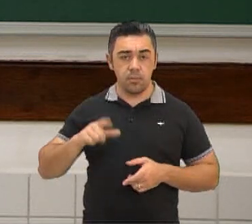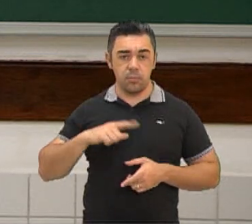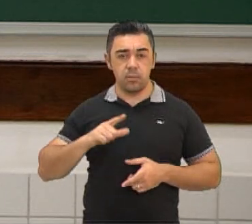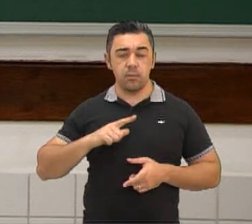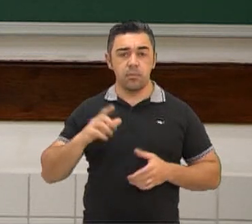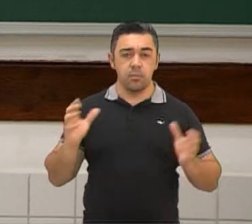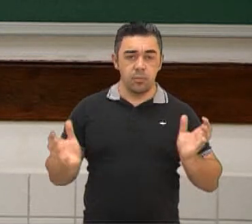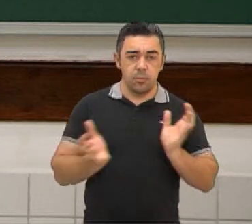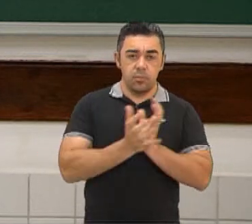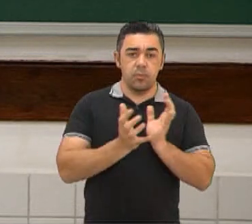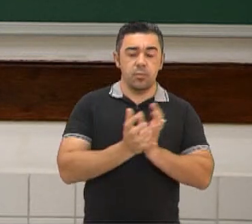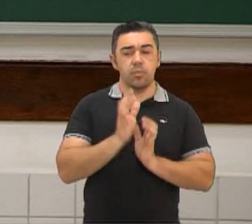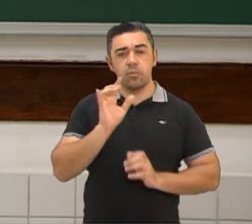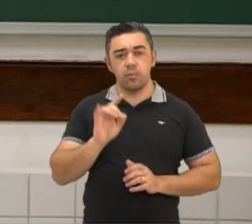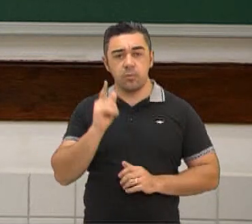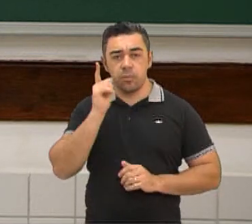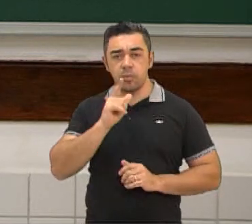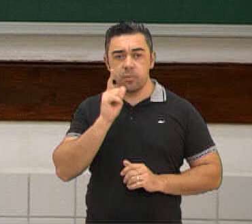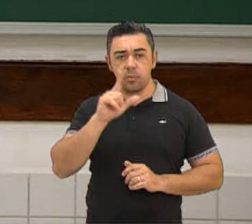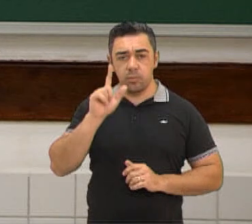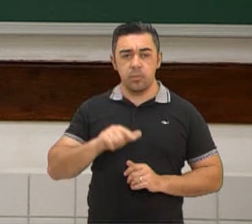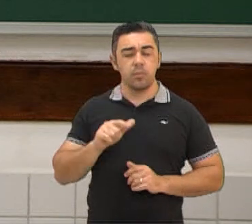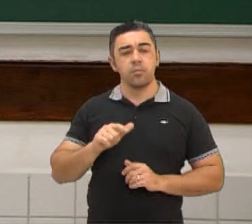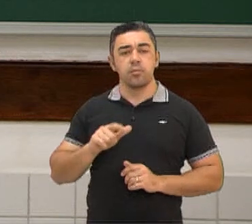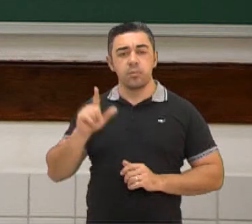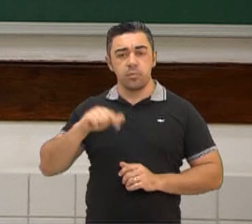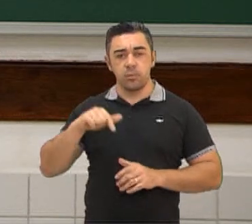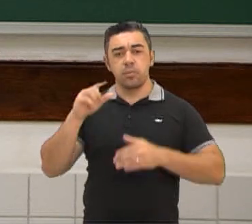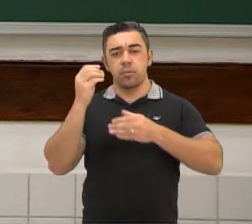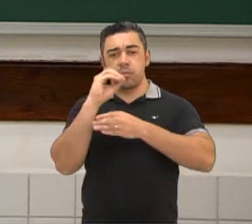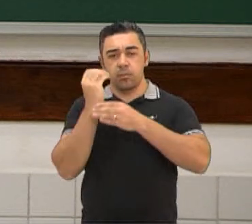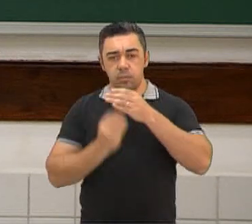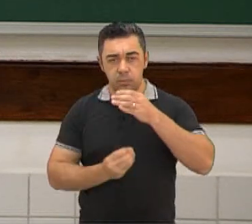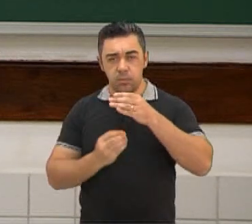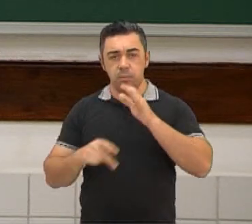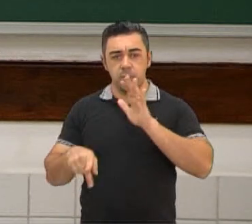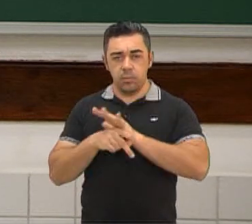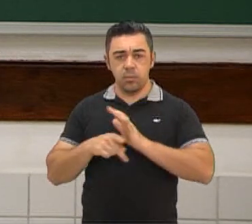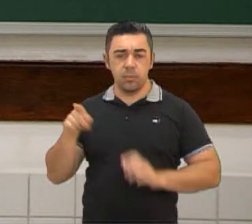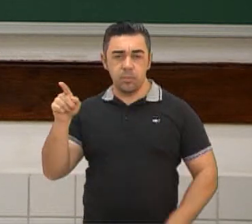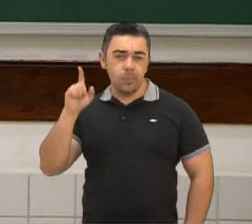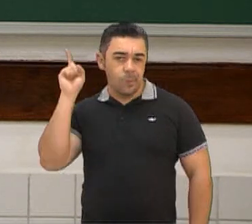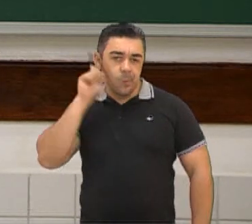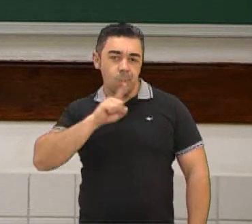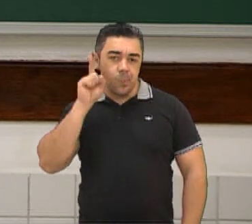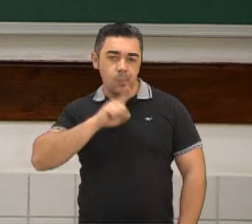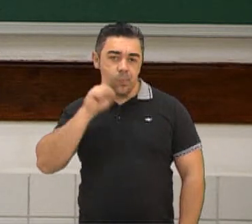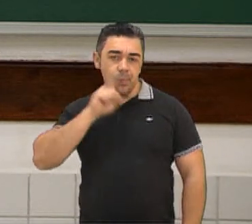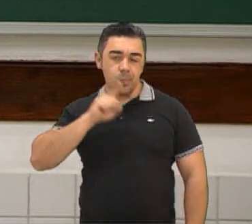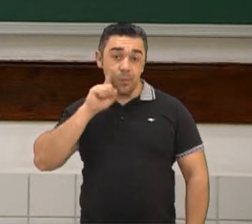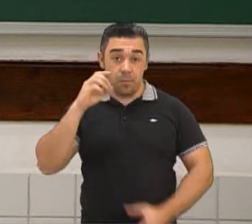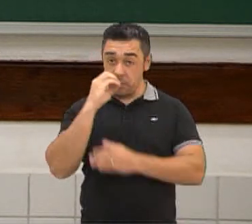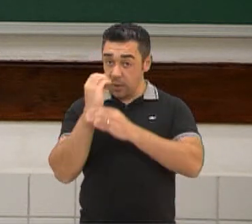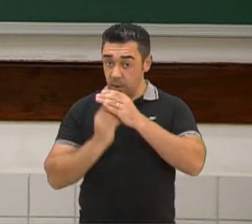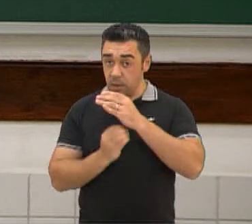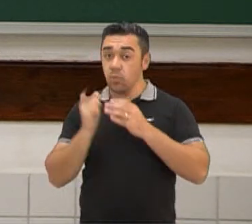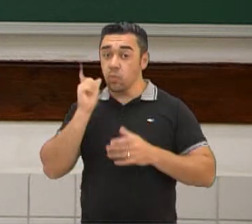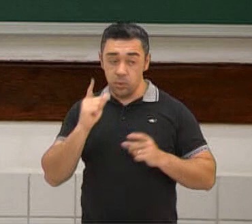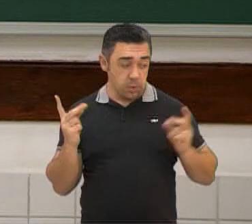esportes coletivos pela seleção de basquetebol dos Estados Unidos da América.